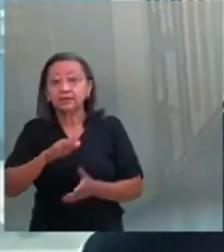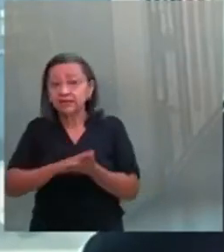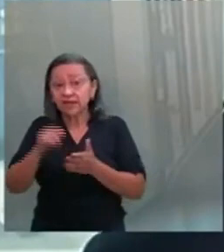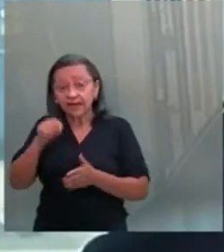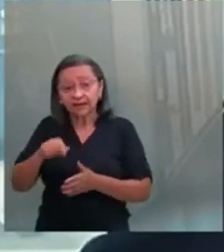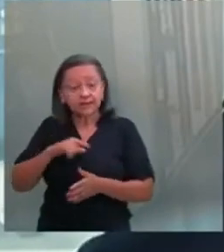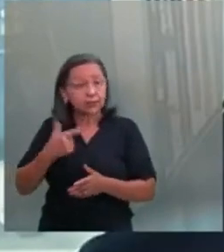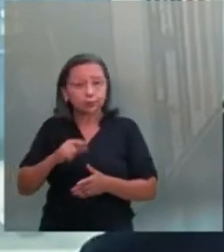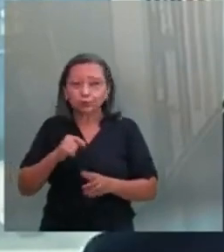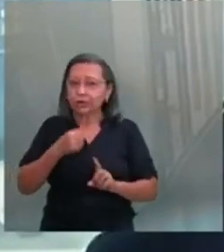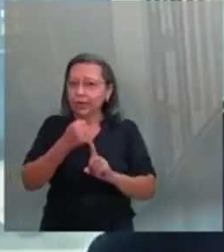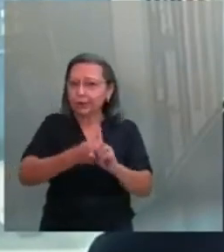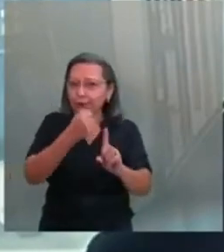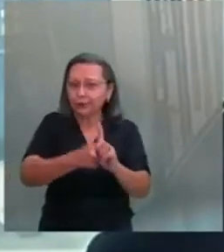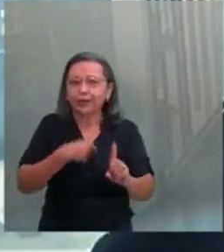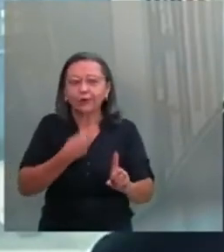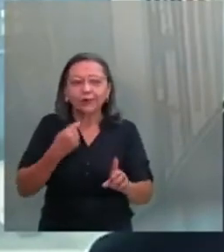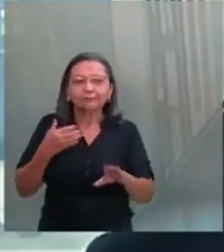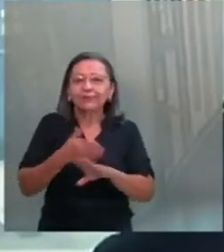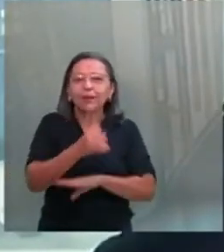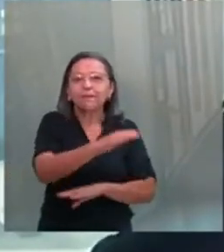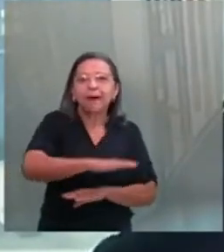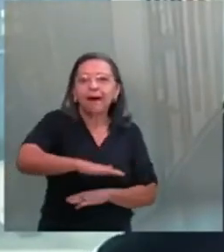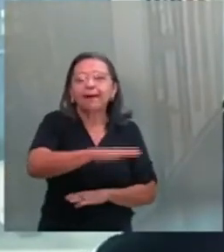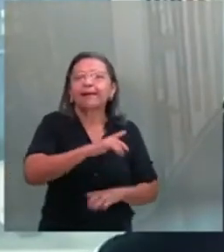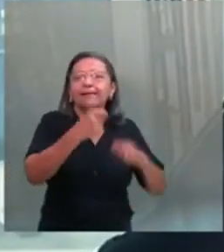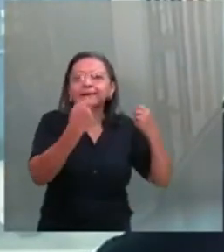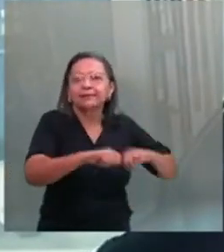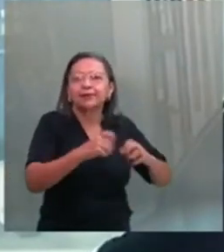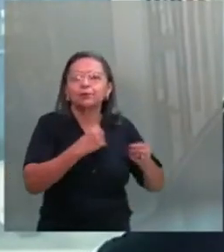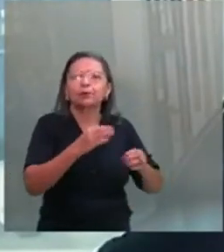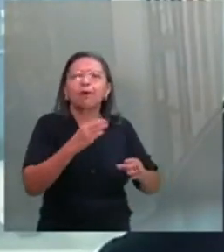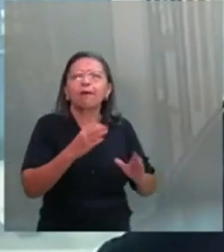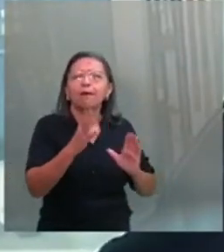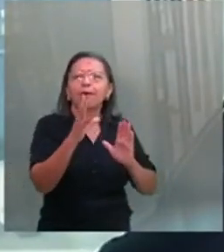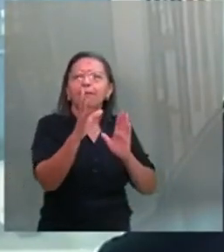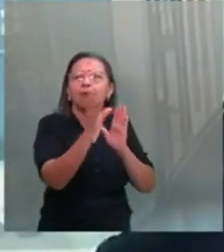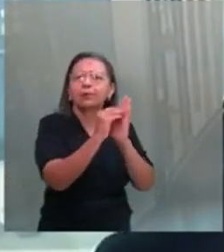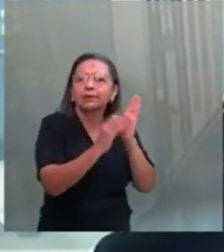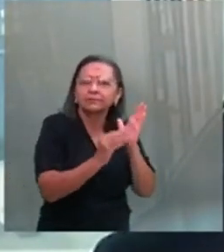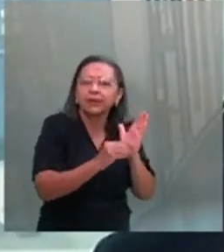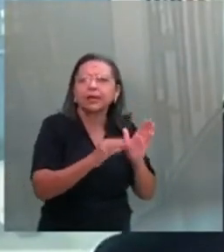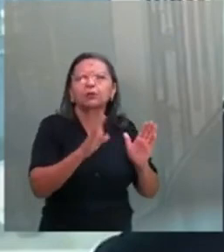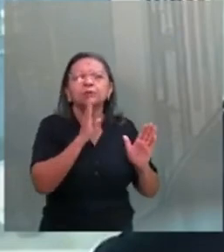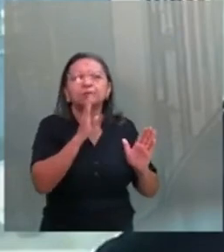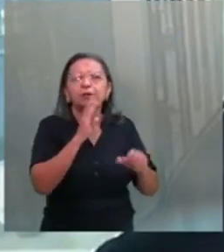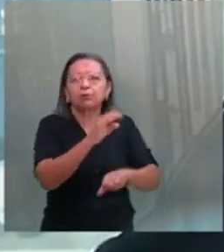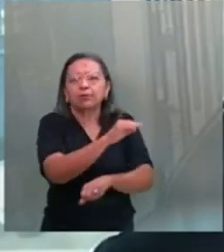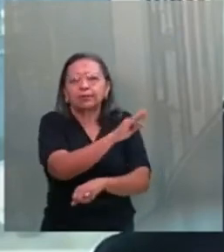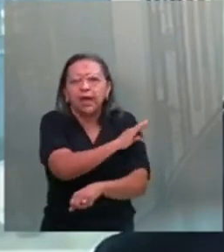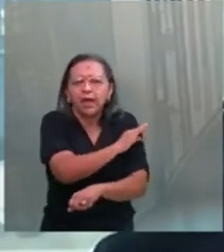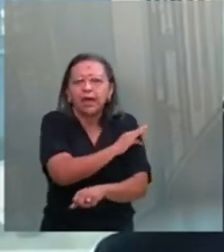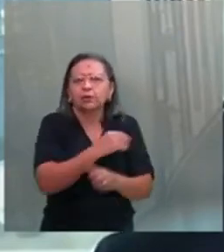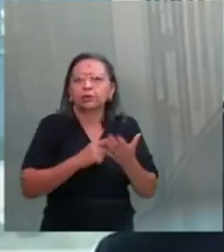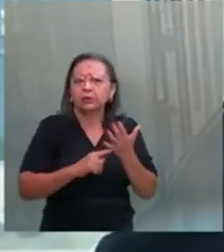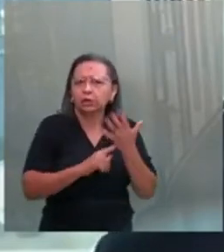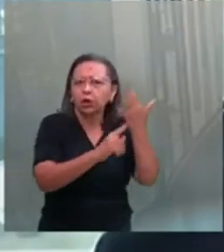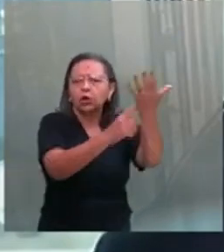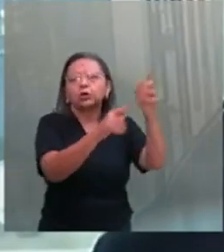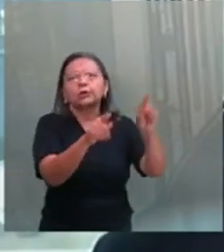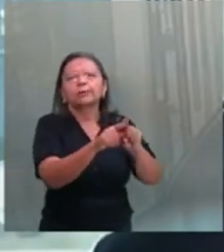muito. Nós entramos numa área em que era necessário muito conhecimento tecnológico na parte